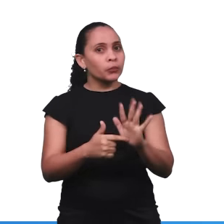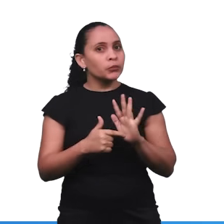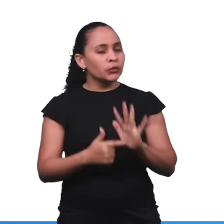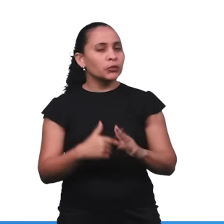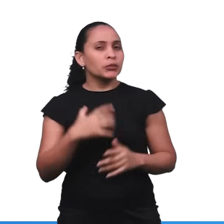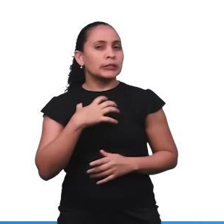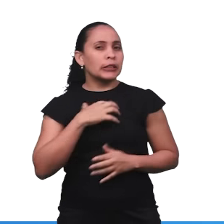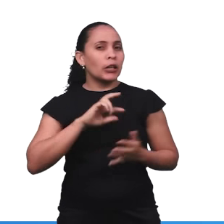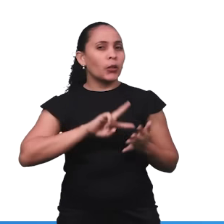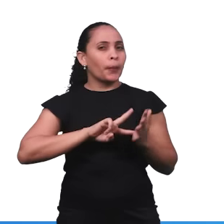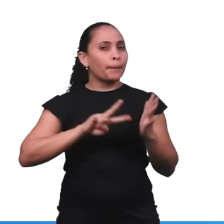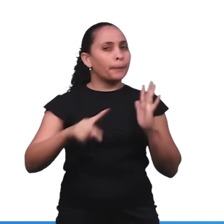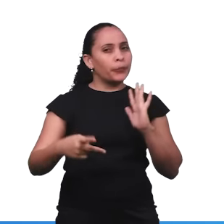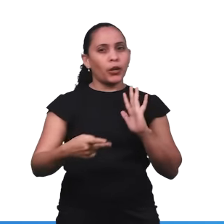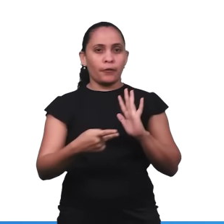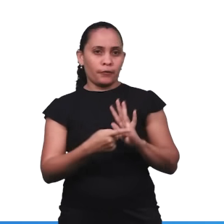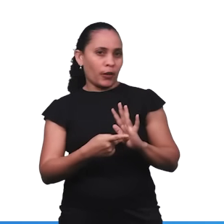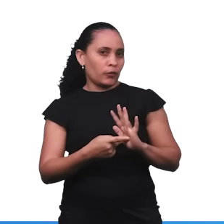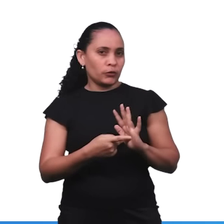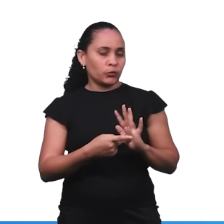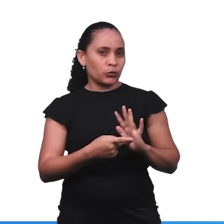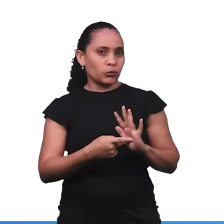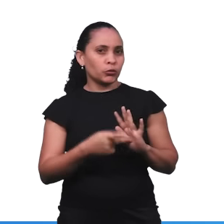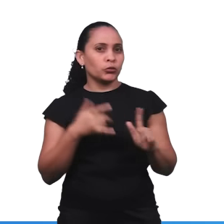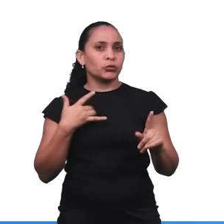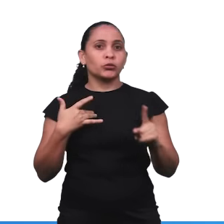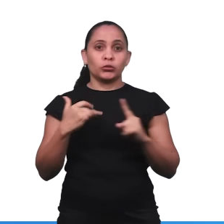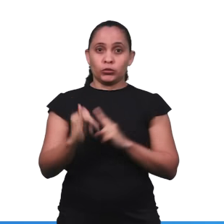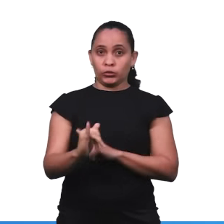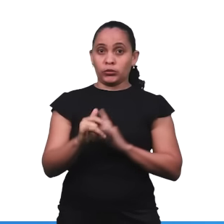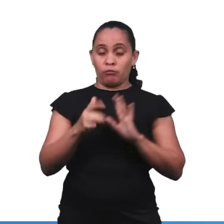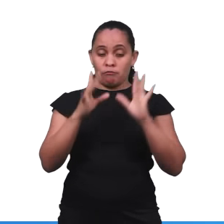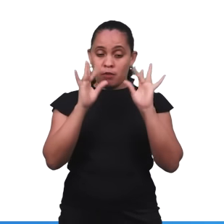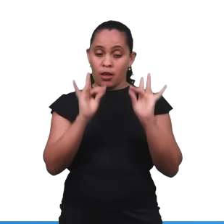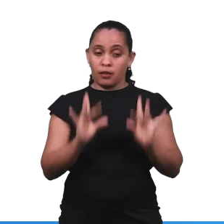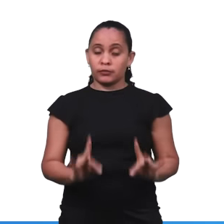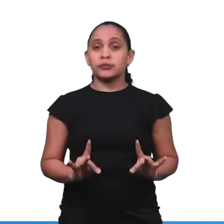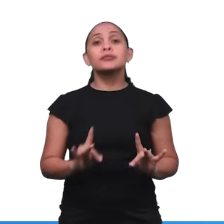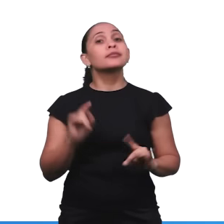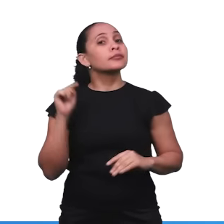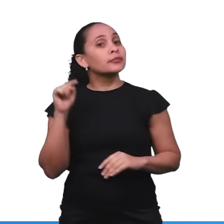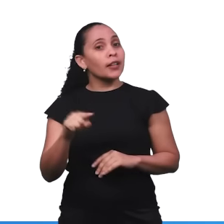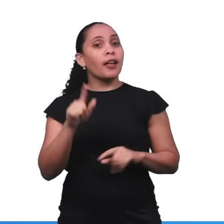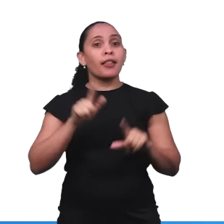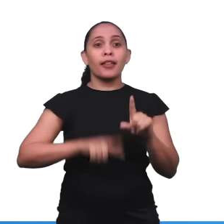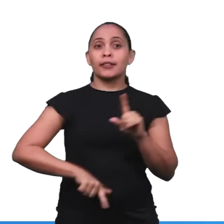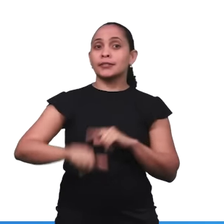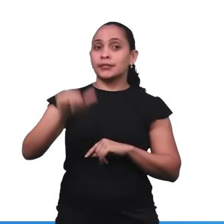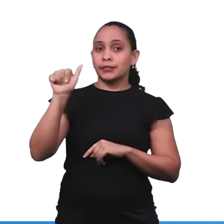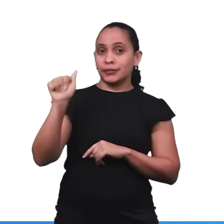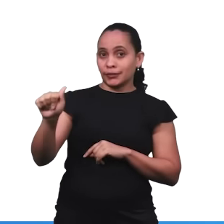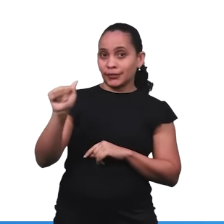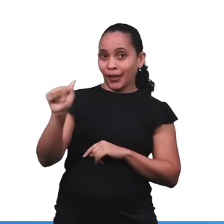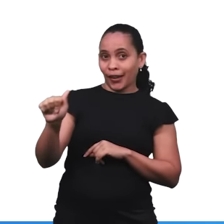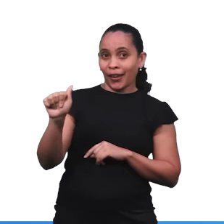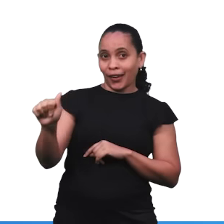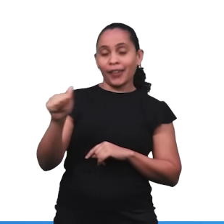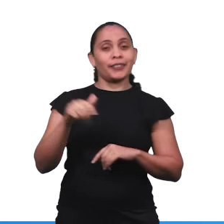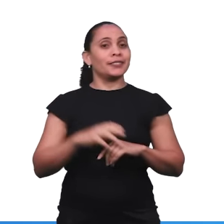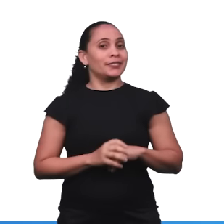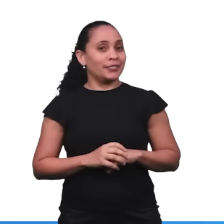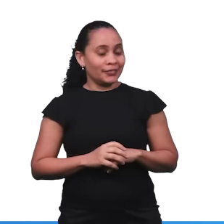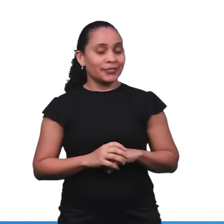o sentido profético das seguintes partes da porta. Então, a primeira parte, letra A, é que a porta